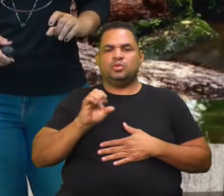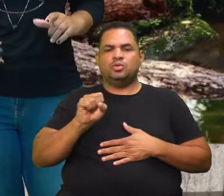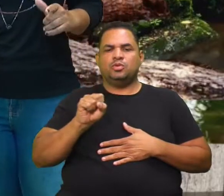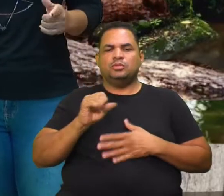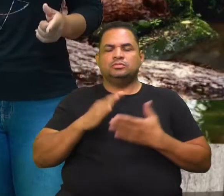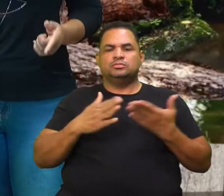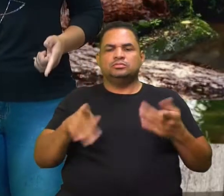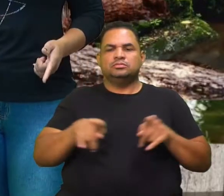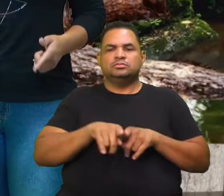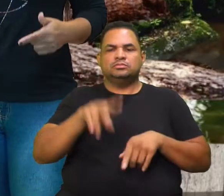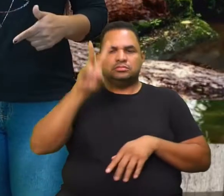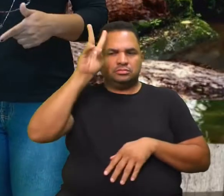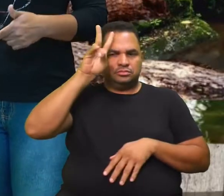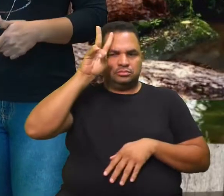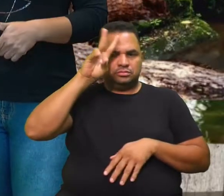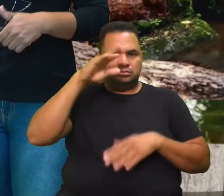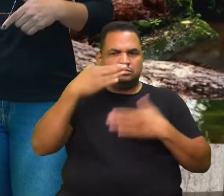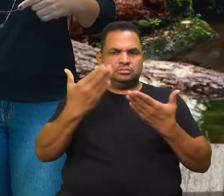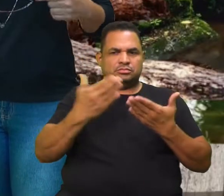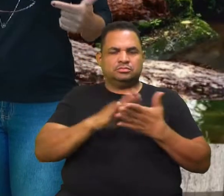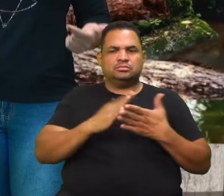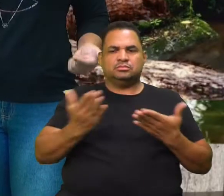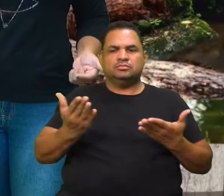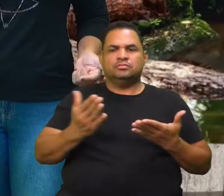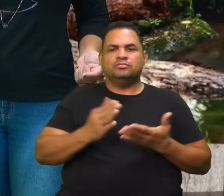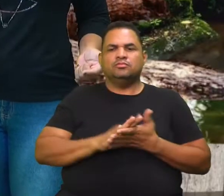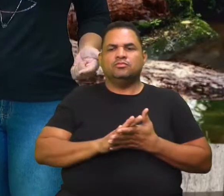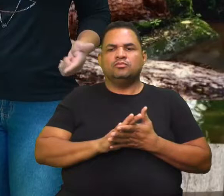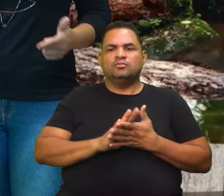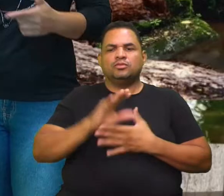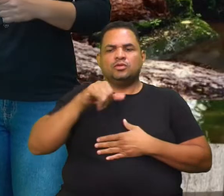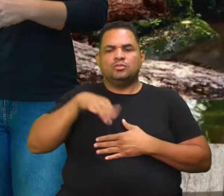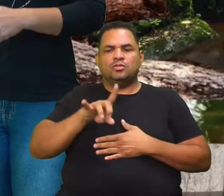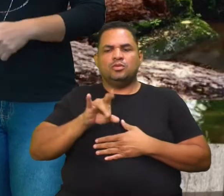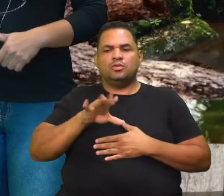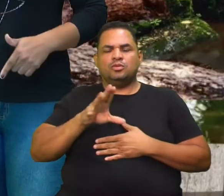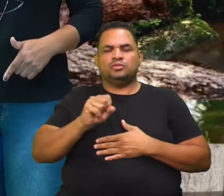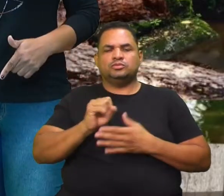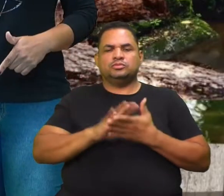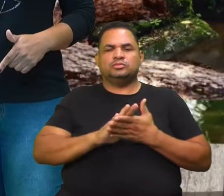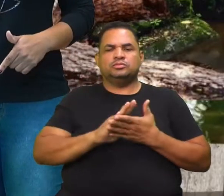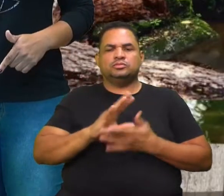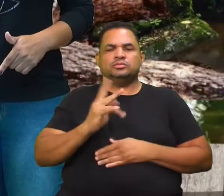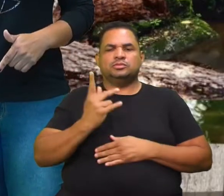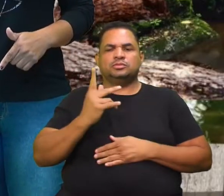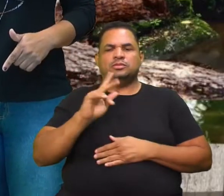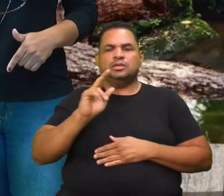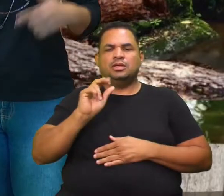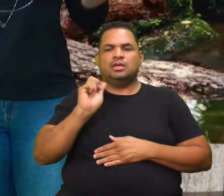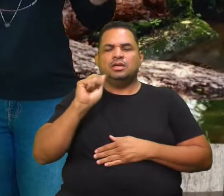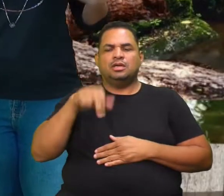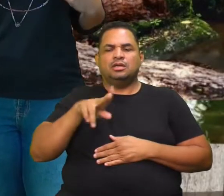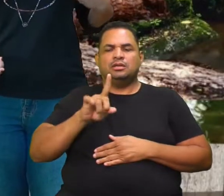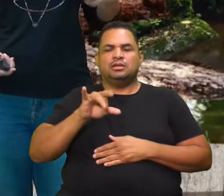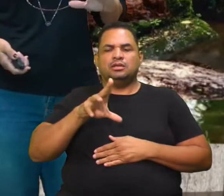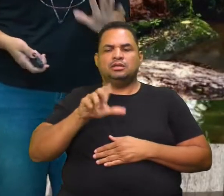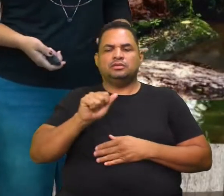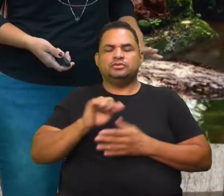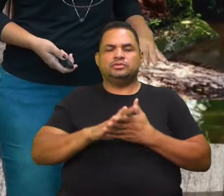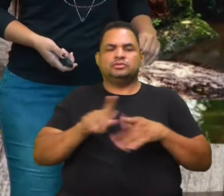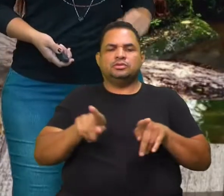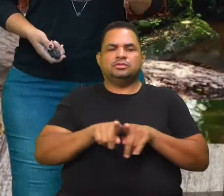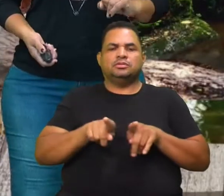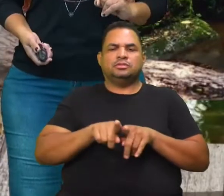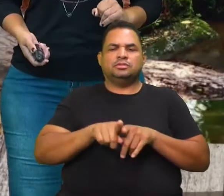hermafroditismo, tá? Lembram lá da questão dos moluscos? Lembram lá dos anelídeos que a gente falou nas aulas anteriores?